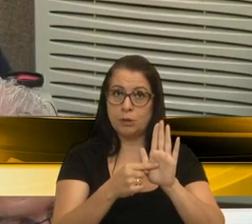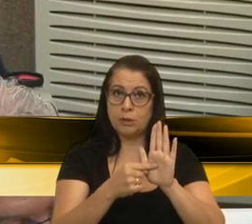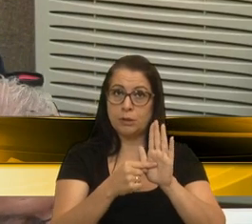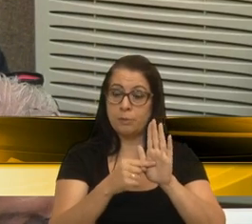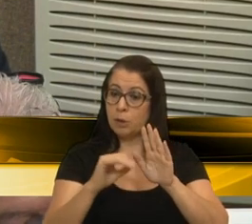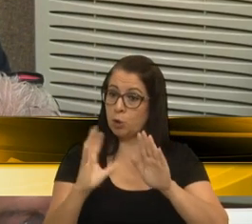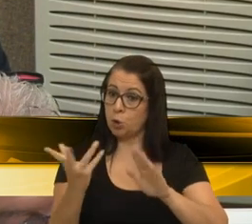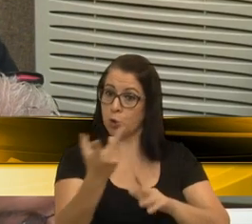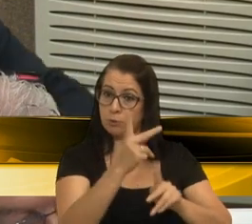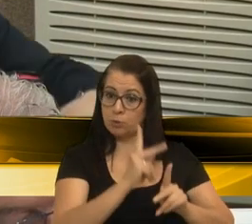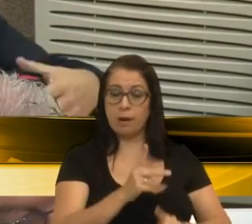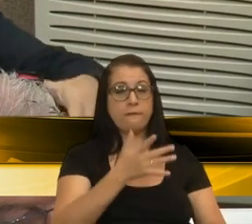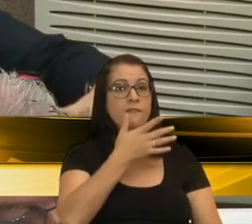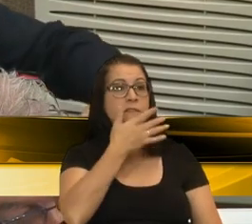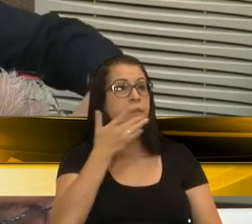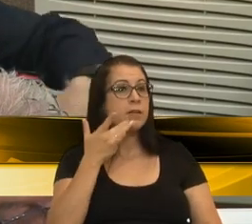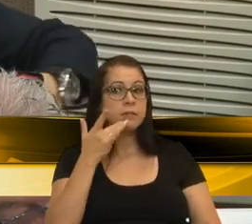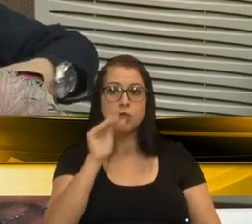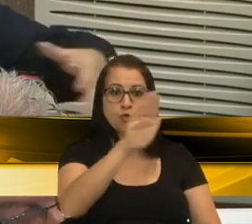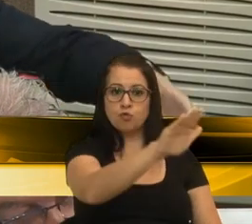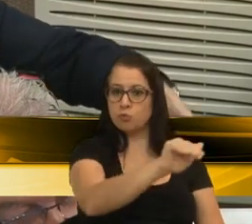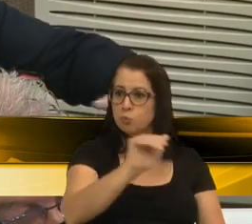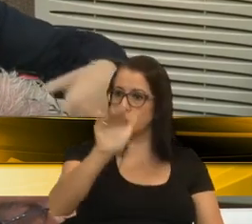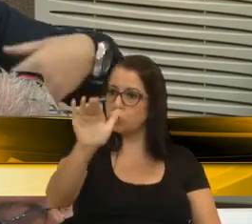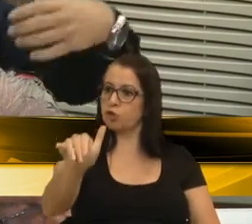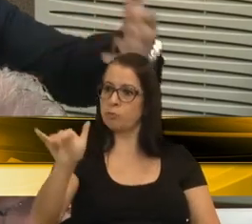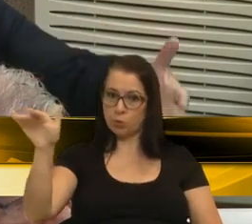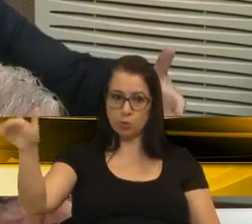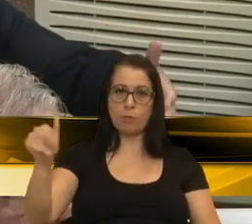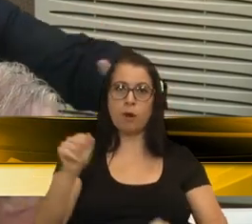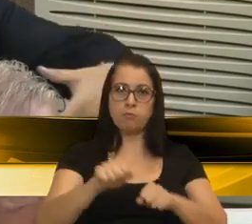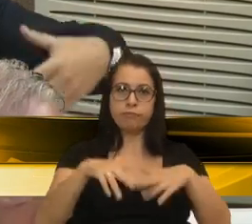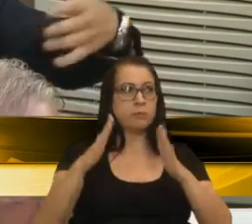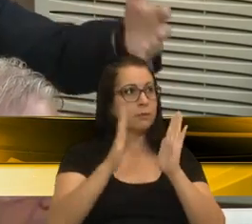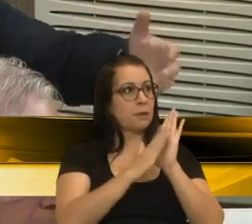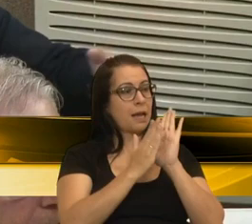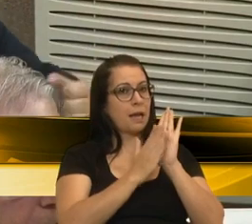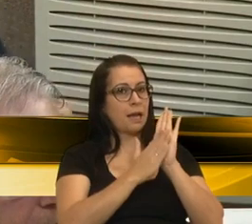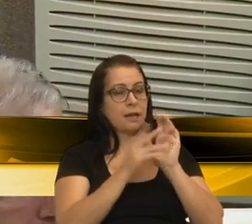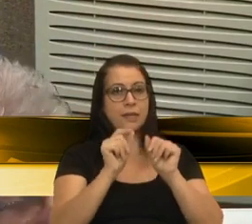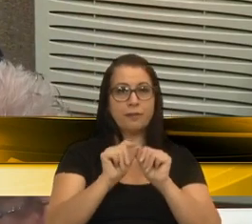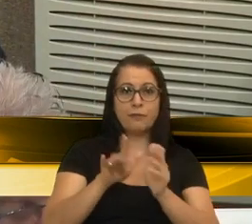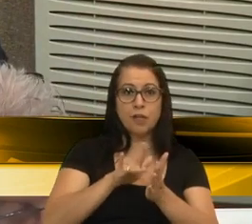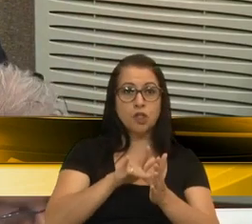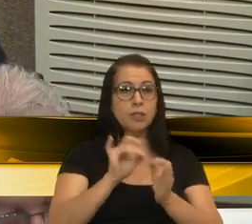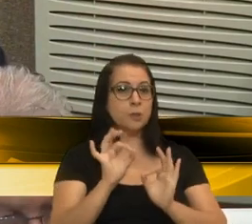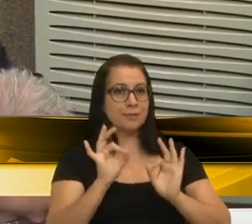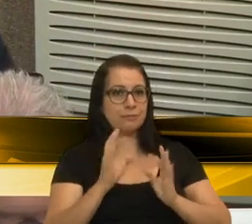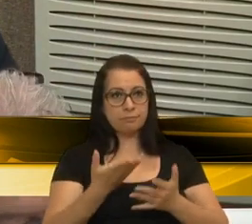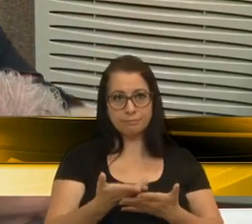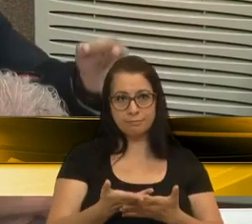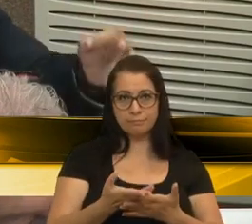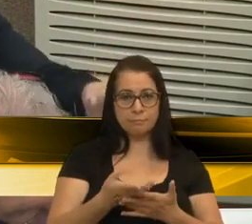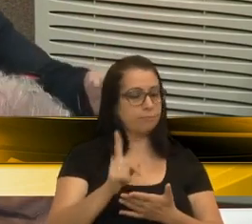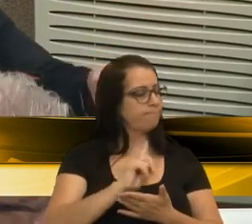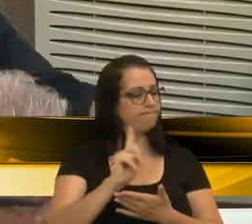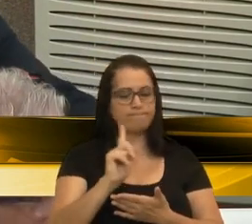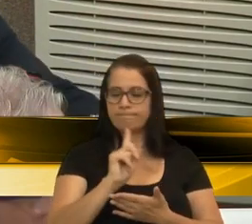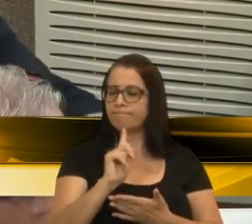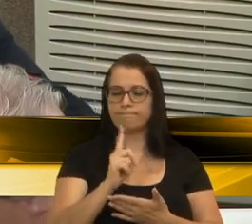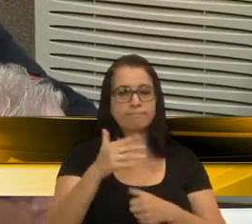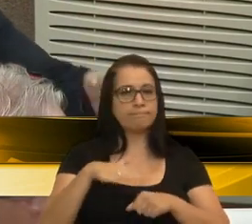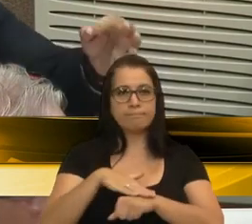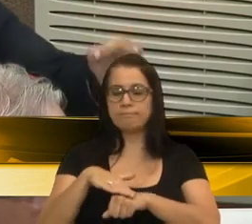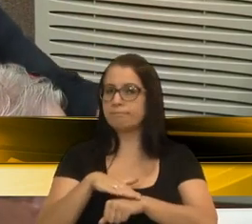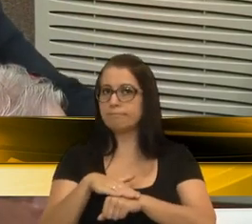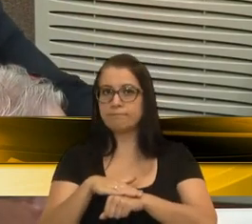fácil. Vai lá, convoca, enche o salão, me aplaudam e a gente faz de conta que está tudo dando certo. Então, não vai ter